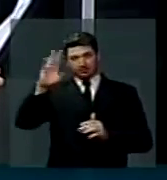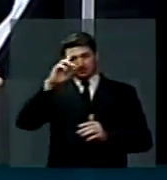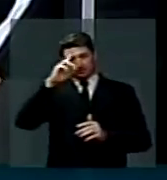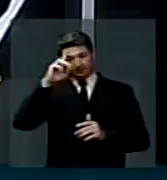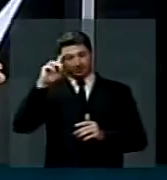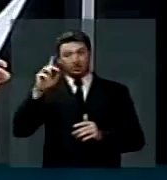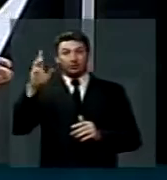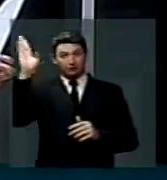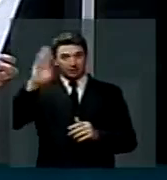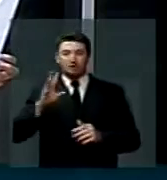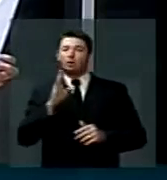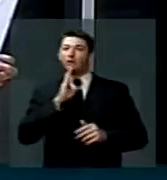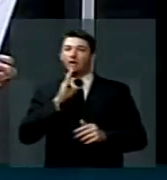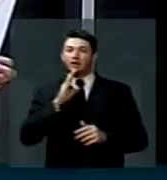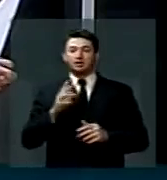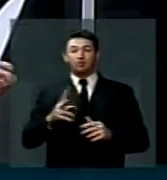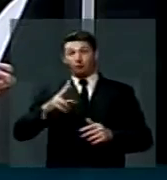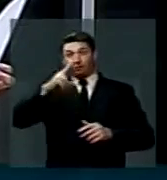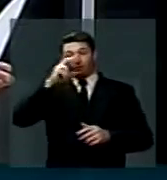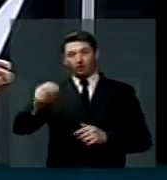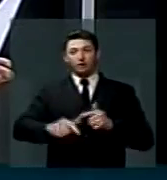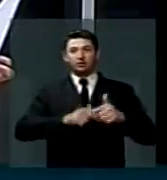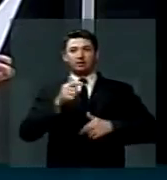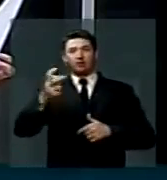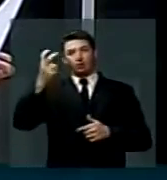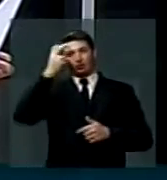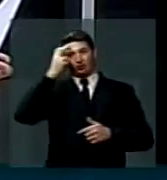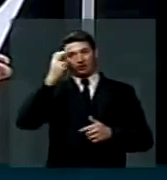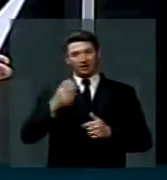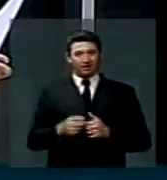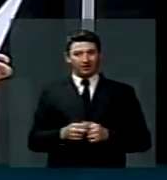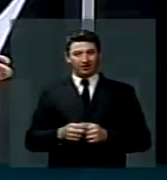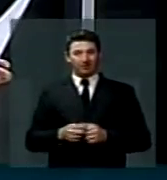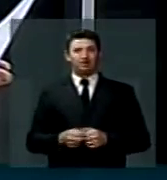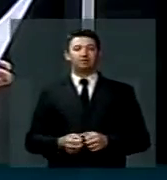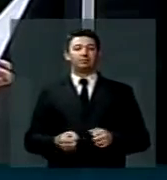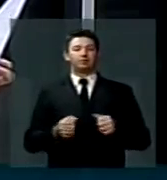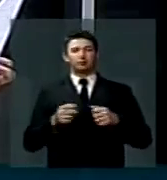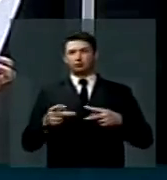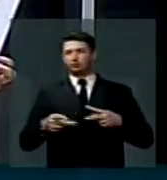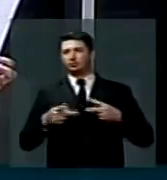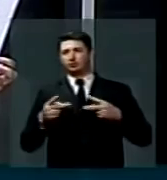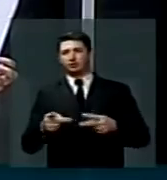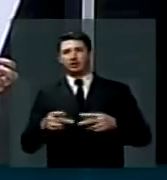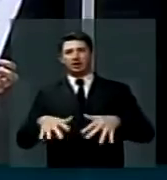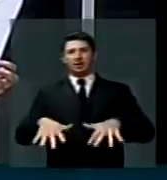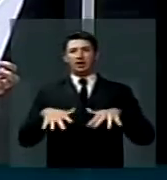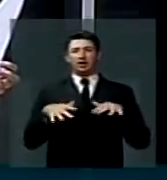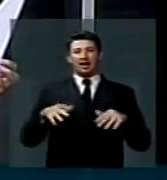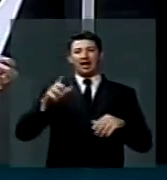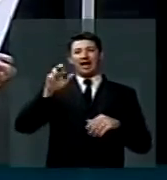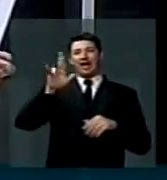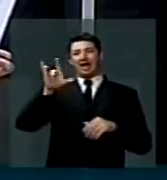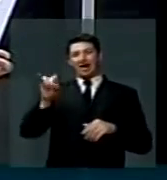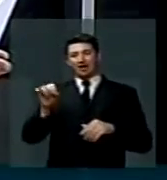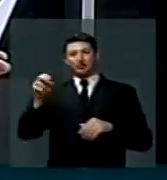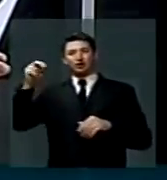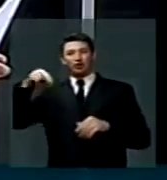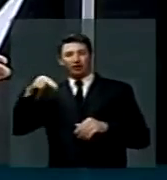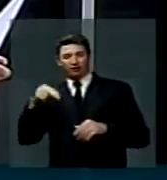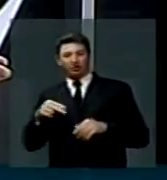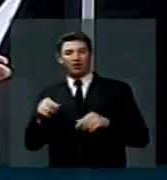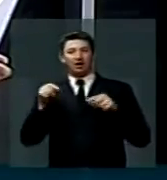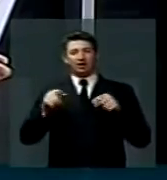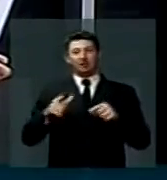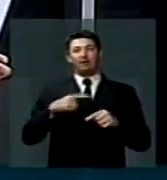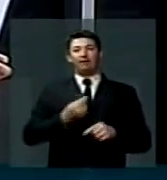país conheceu naquela época uma intensa atividade cultural, com seus programas de auditórios e radionovelas consagrados, entre elas